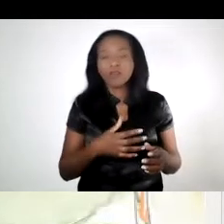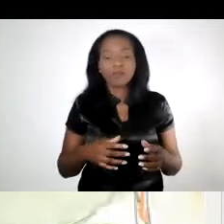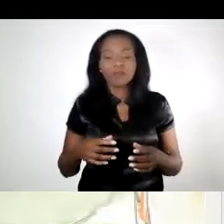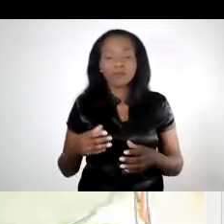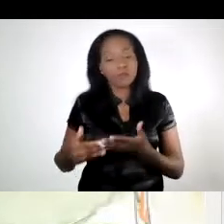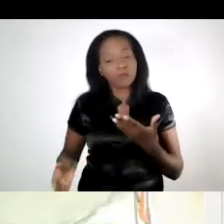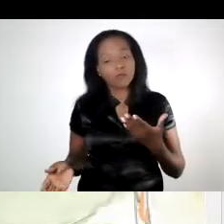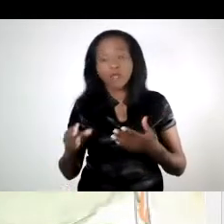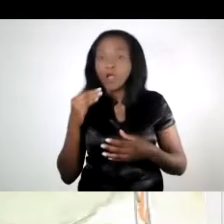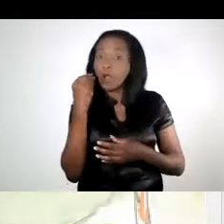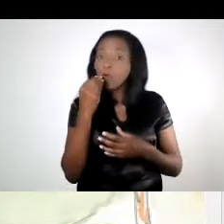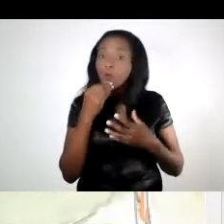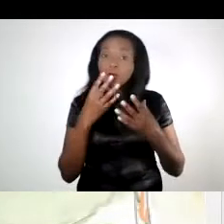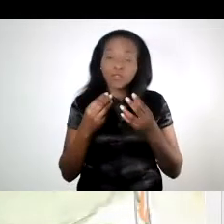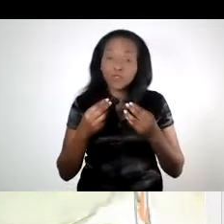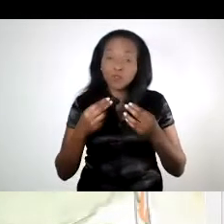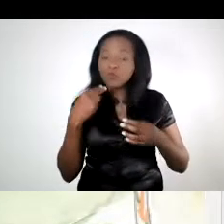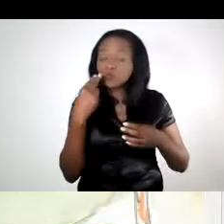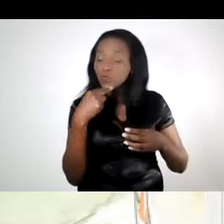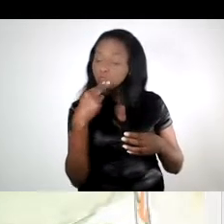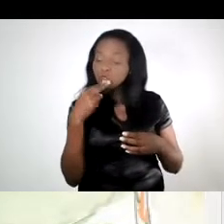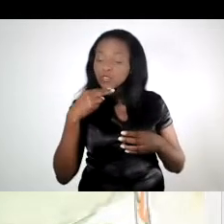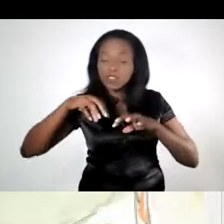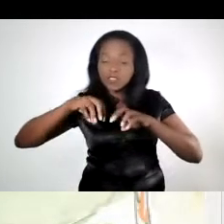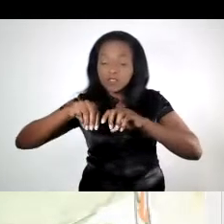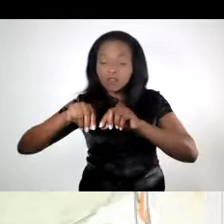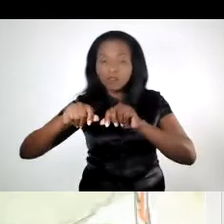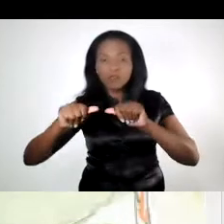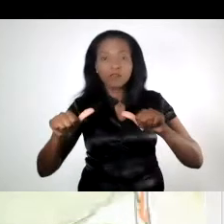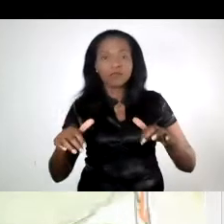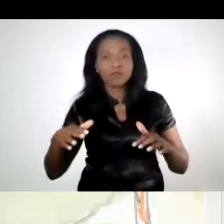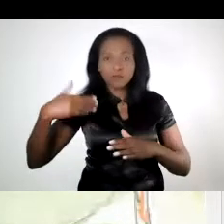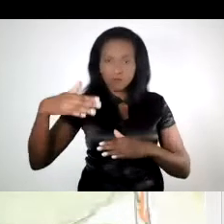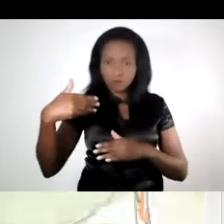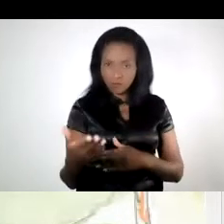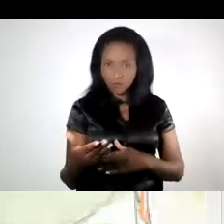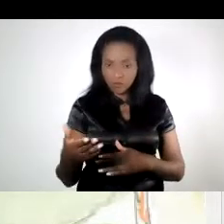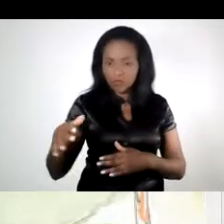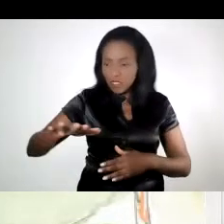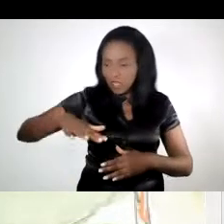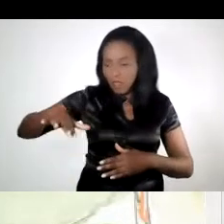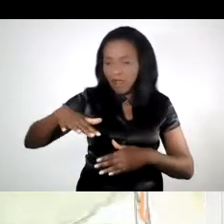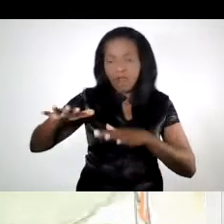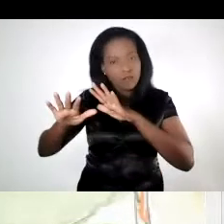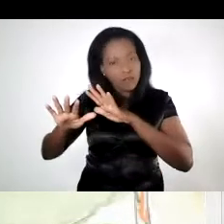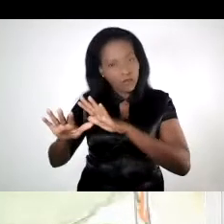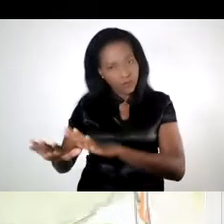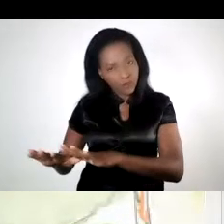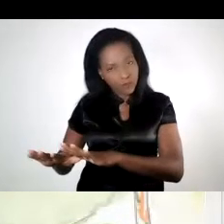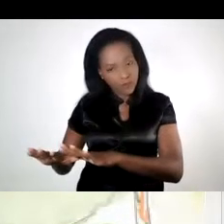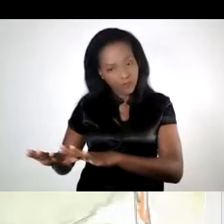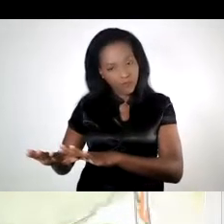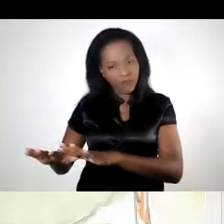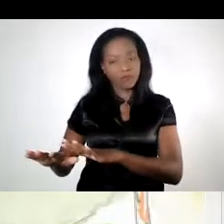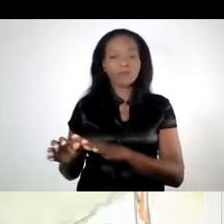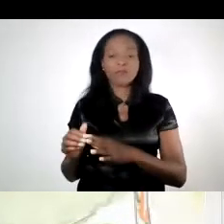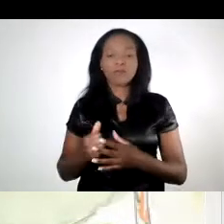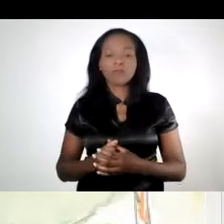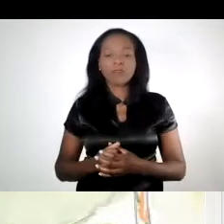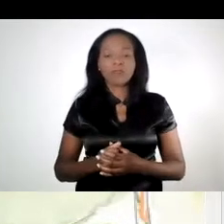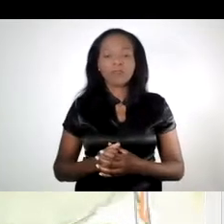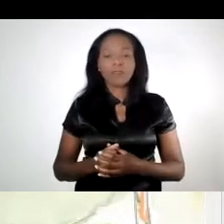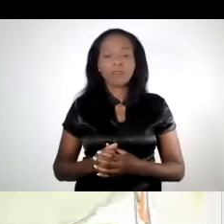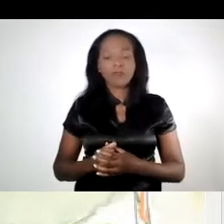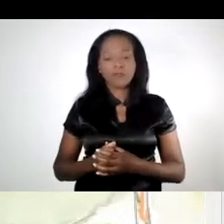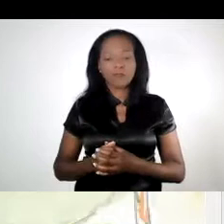dos nutrientes do solo. Depois disso, a área fica em pousio, ou seja, em